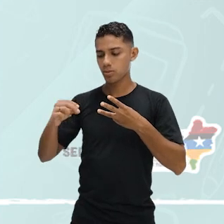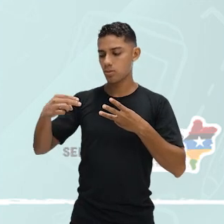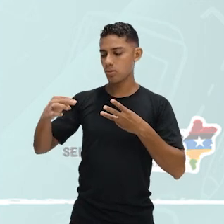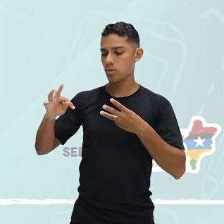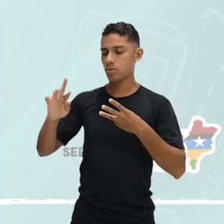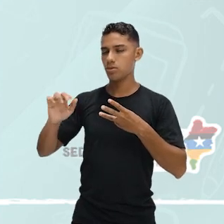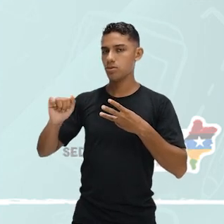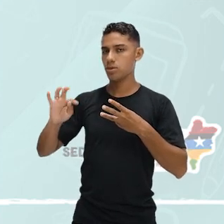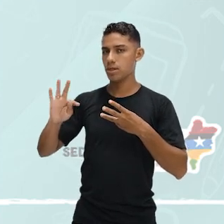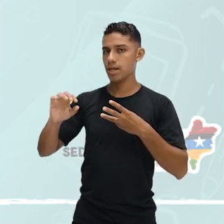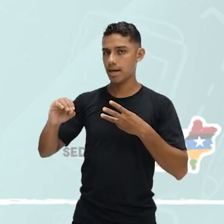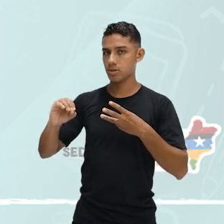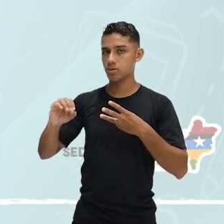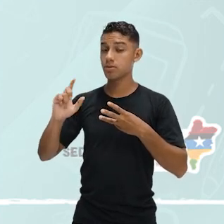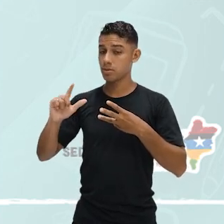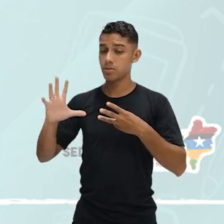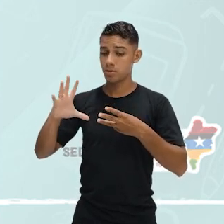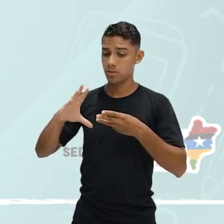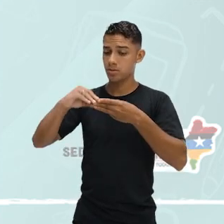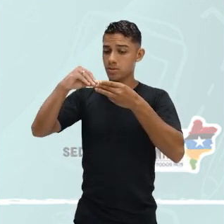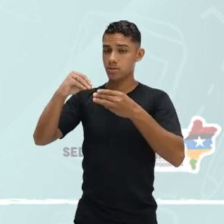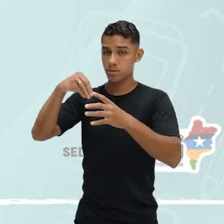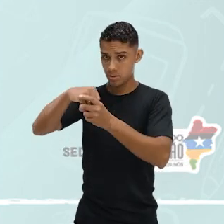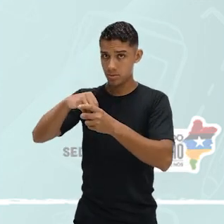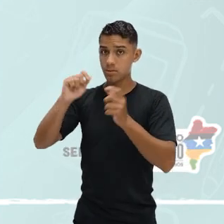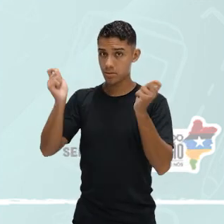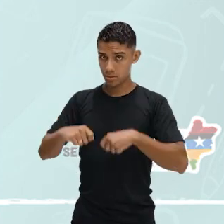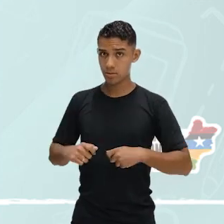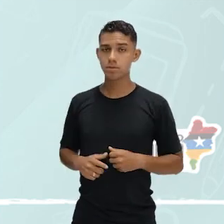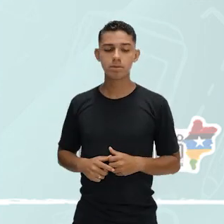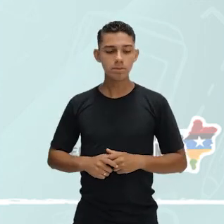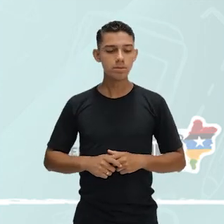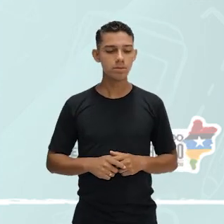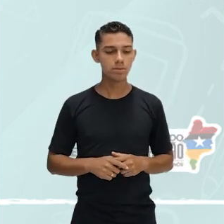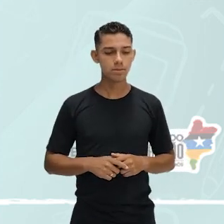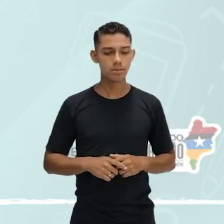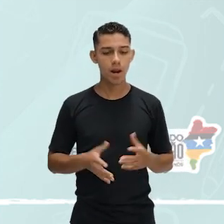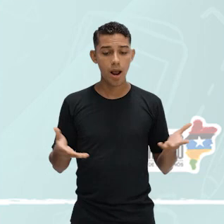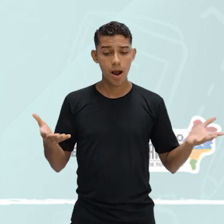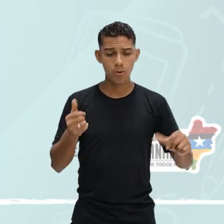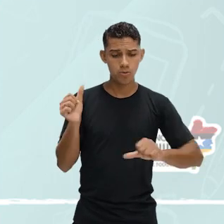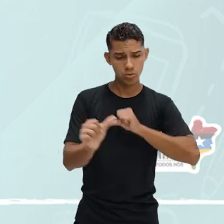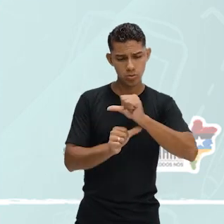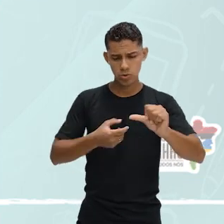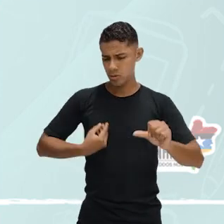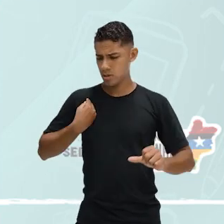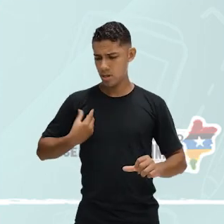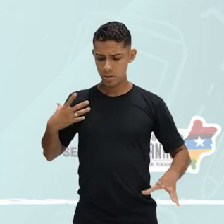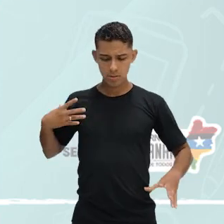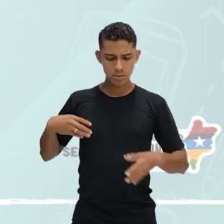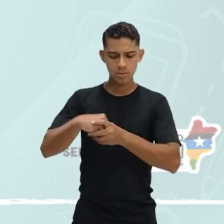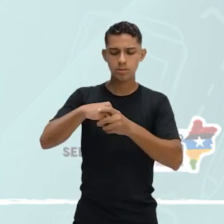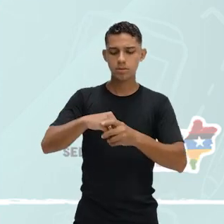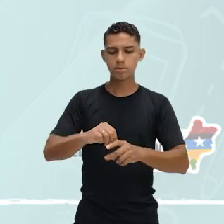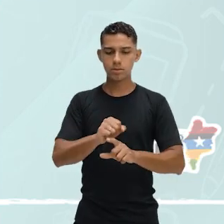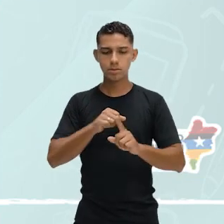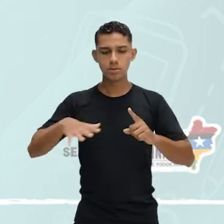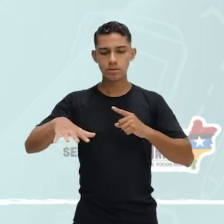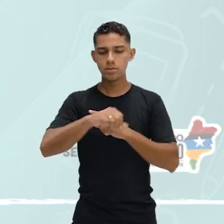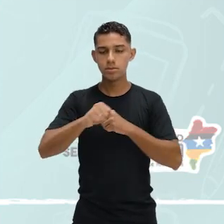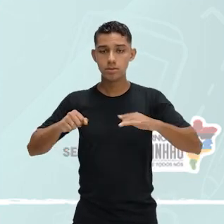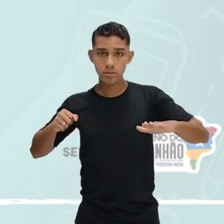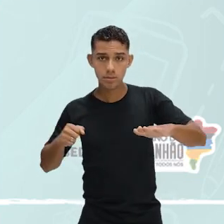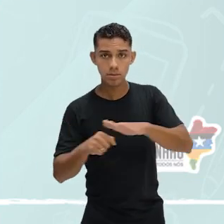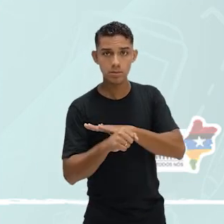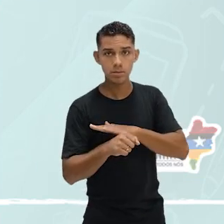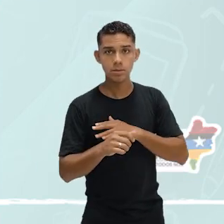maneira de se articular dentro da sociedade. Certo? São considerados filósofos contratualistas. Onde é que eu